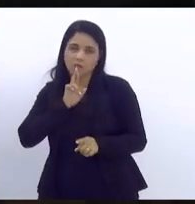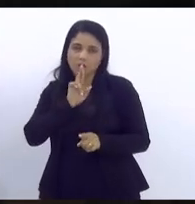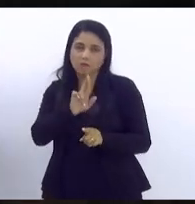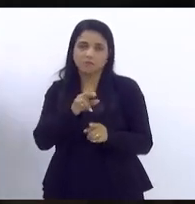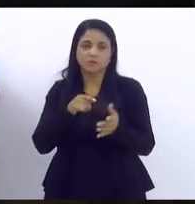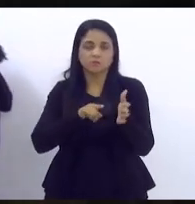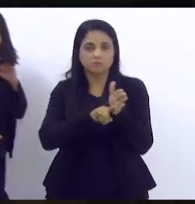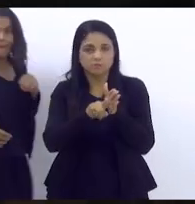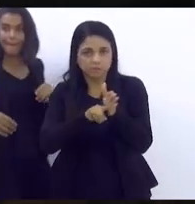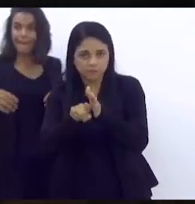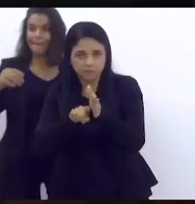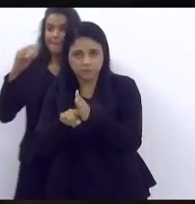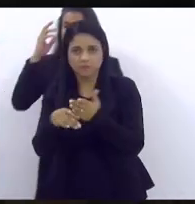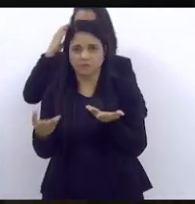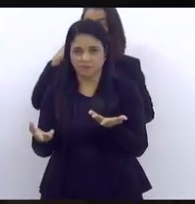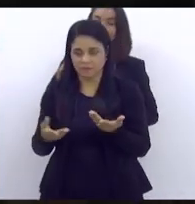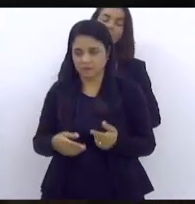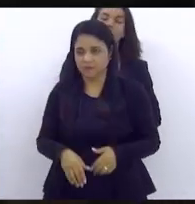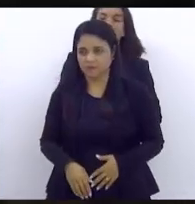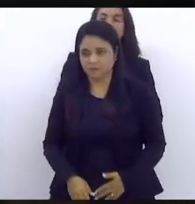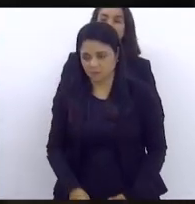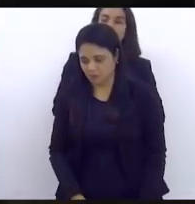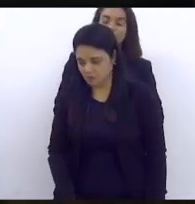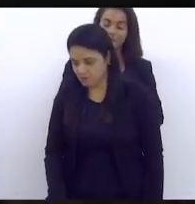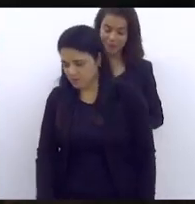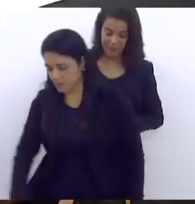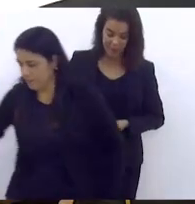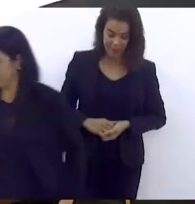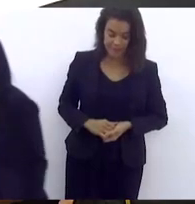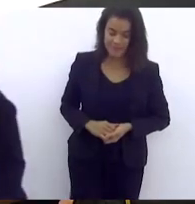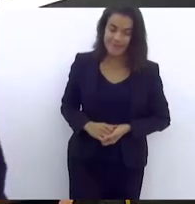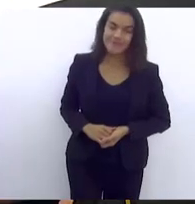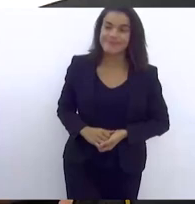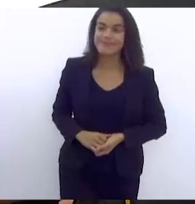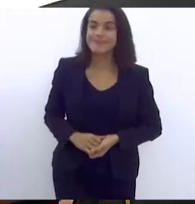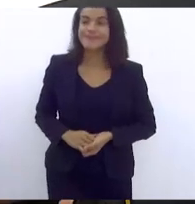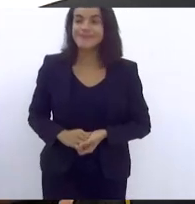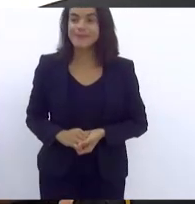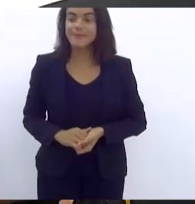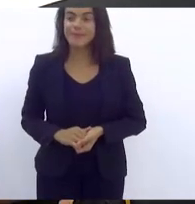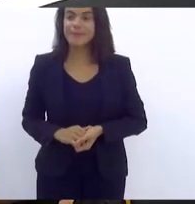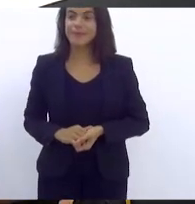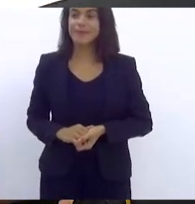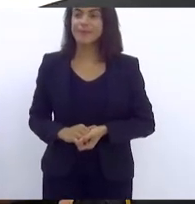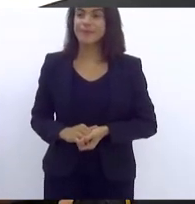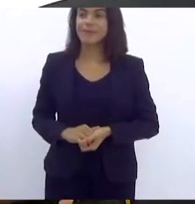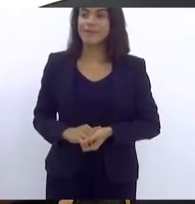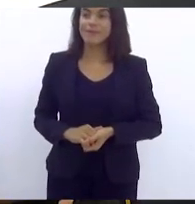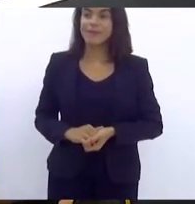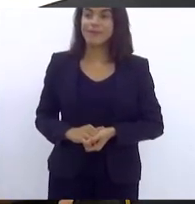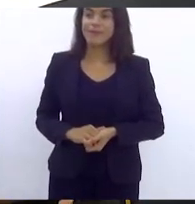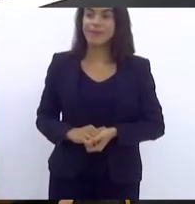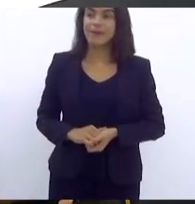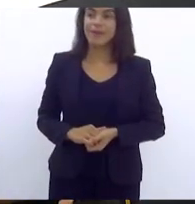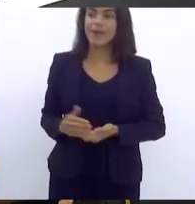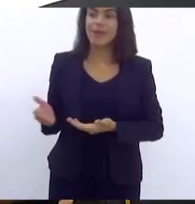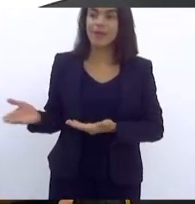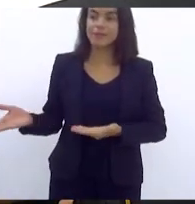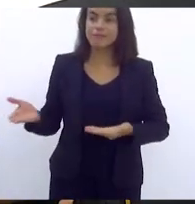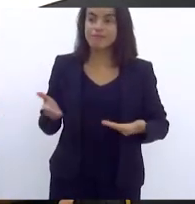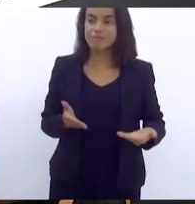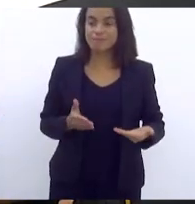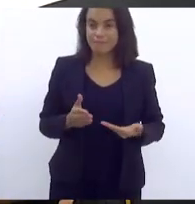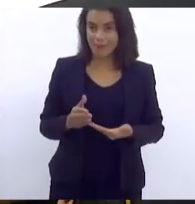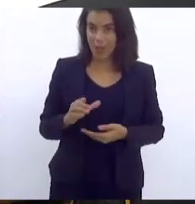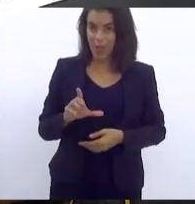da da mesa possa fazer uso da palavra chamo agora do pelo BNDS Luciene Capanema